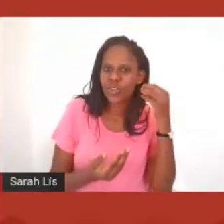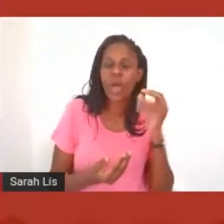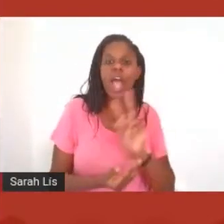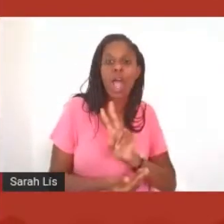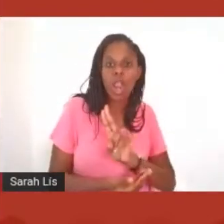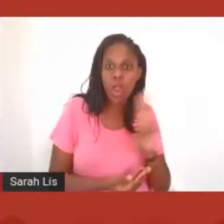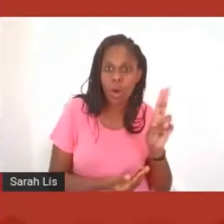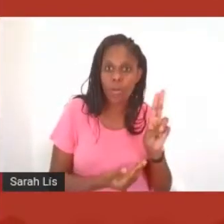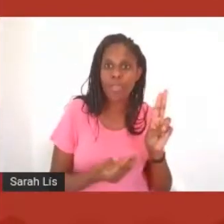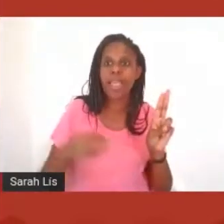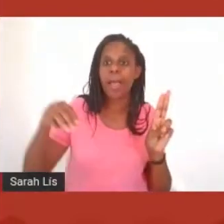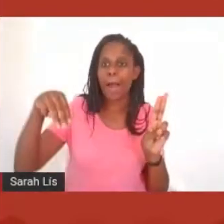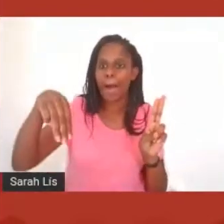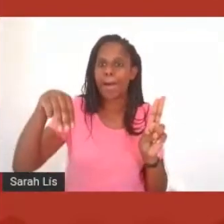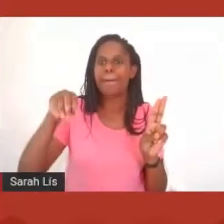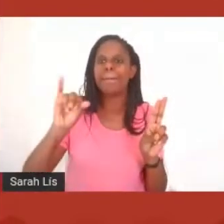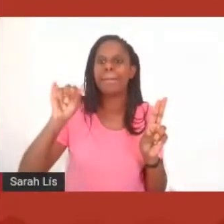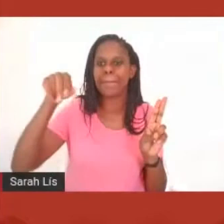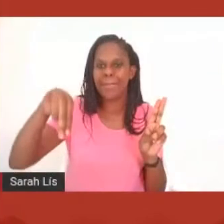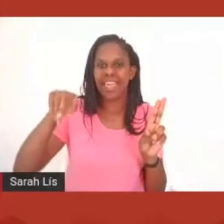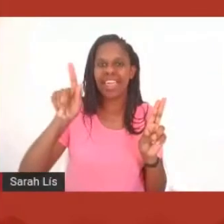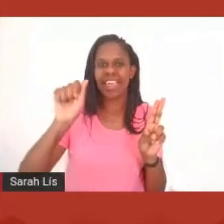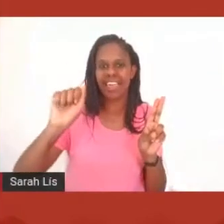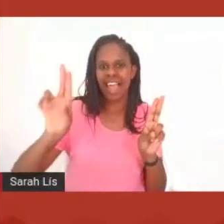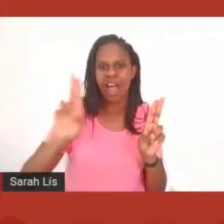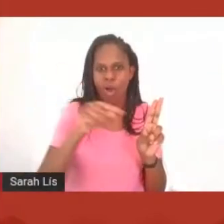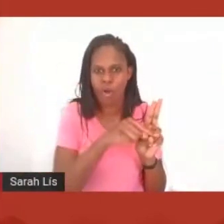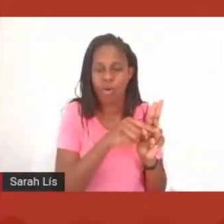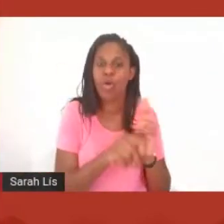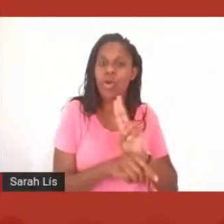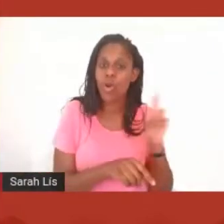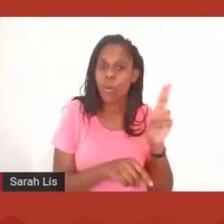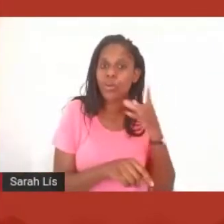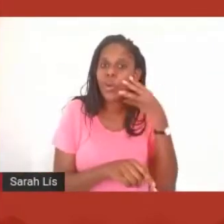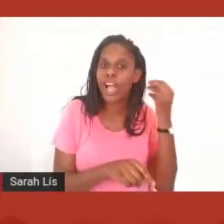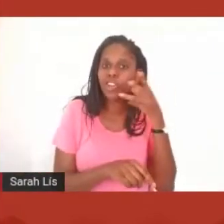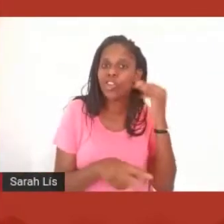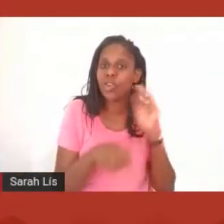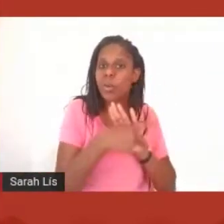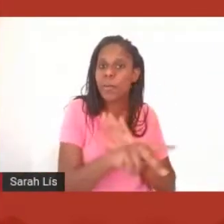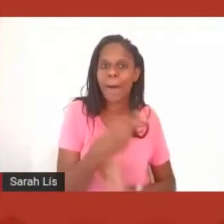que a irmã dele estava fazendo com a FUVEST. Não sei.